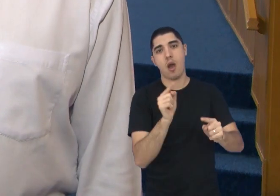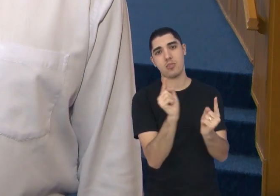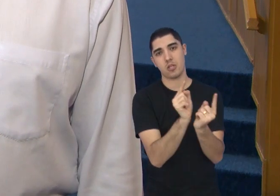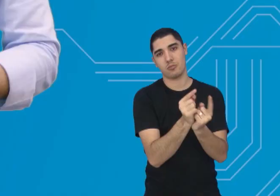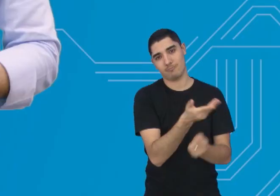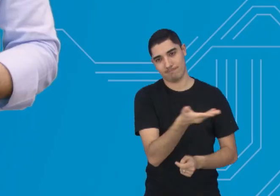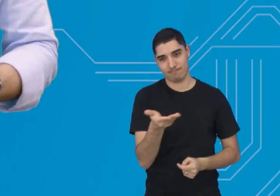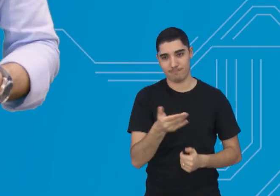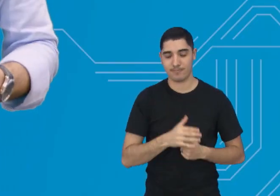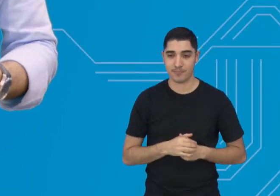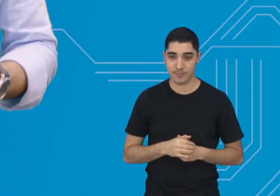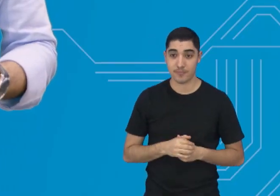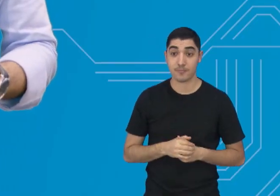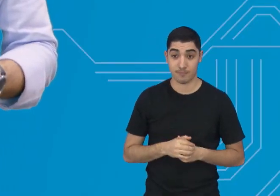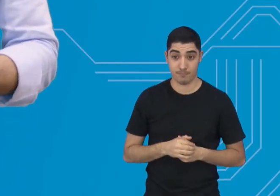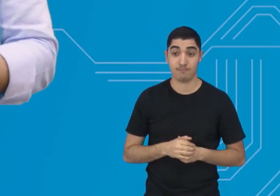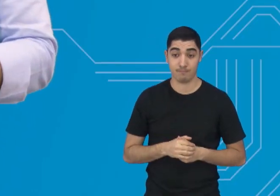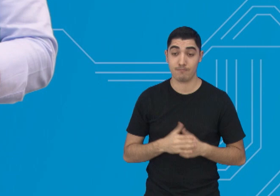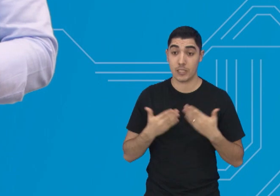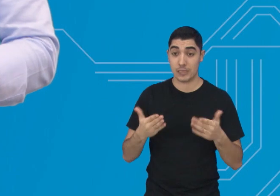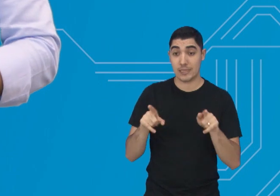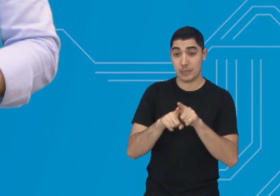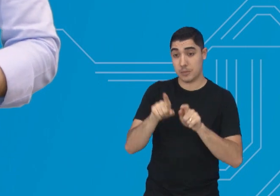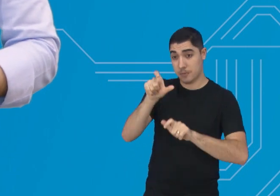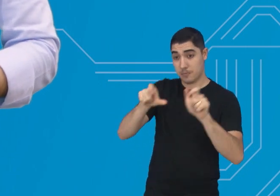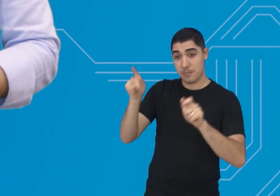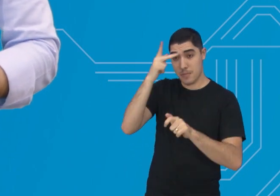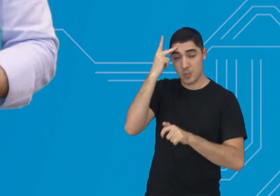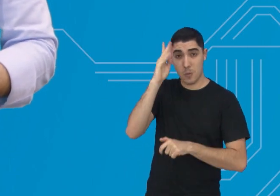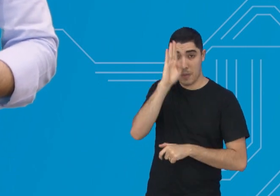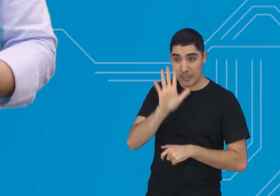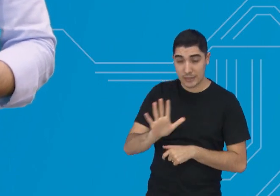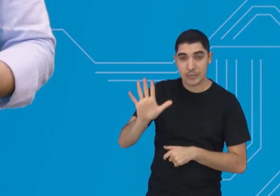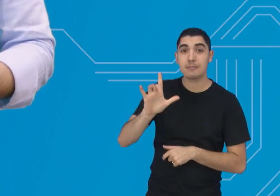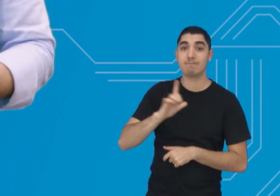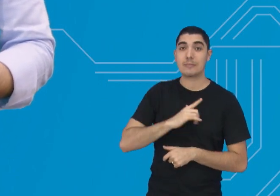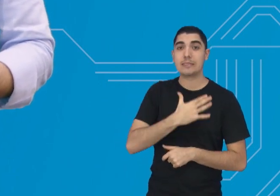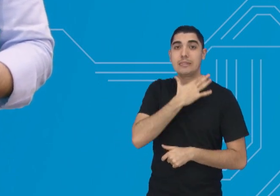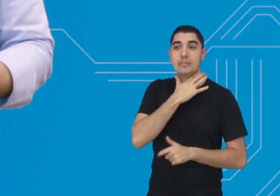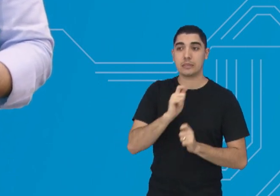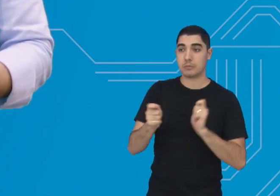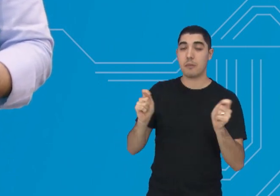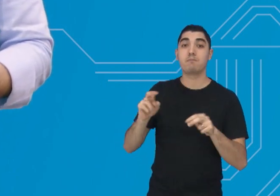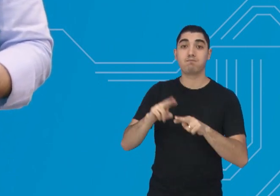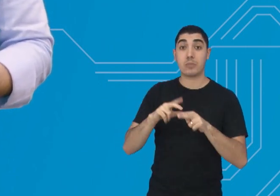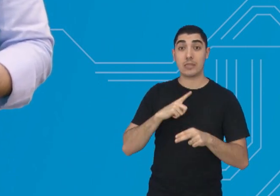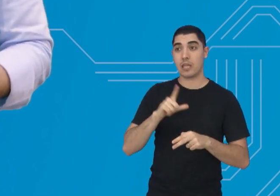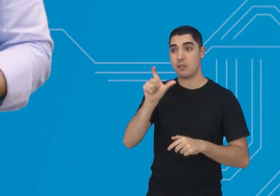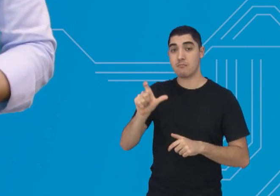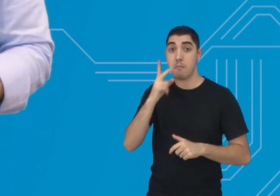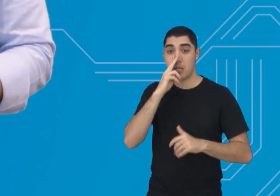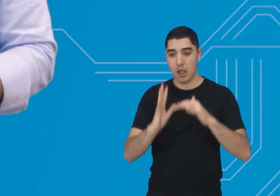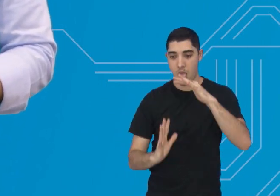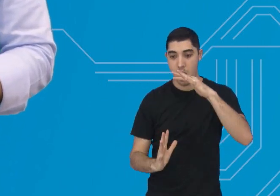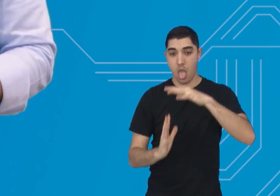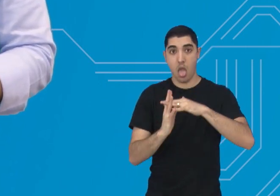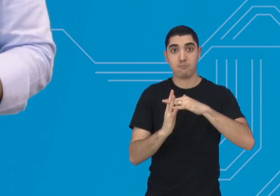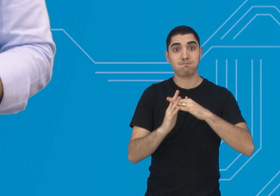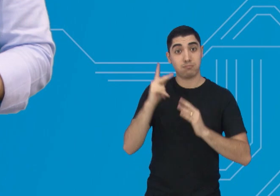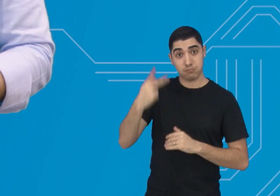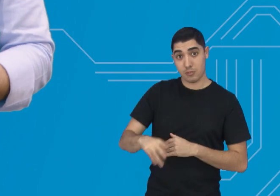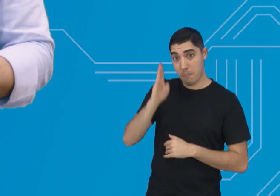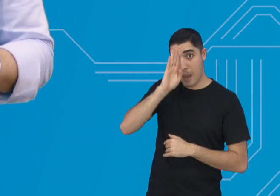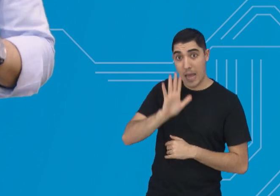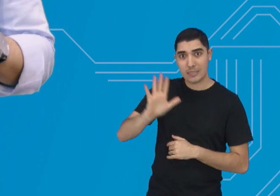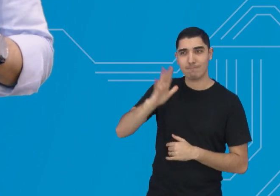empresa. E a situação financeira de muitos brasileiros não anda nada boa, viu? Com a inadimplência batendo recorde no país, o governo